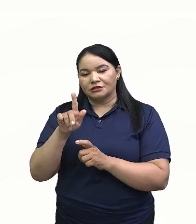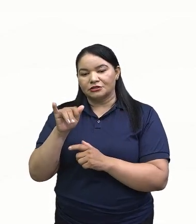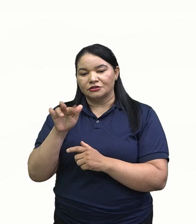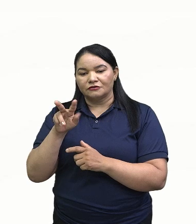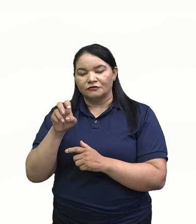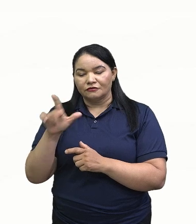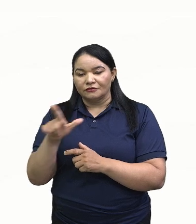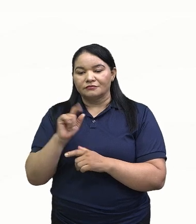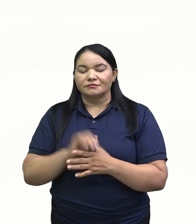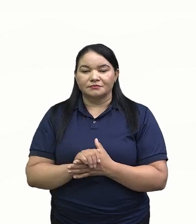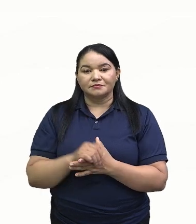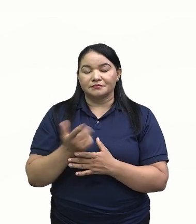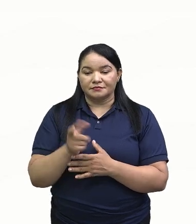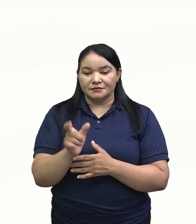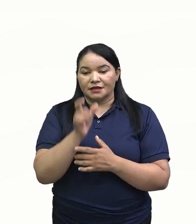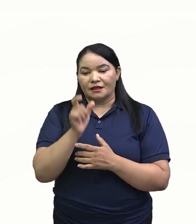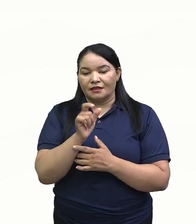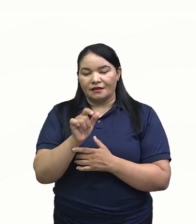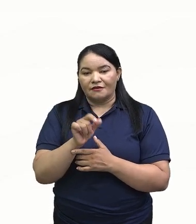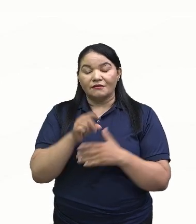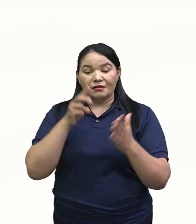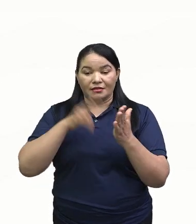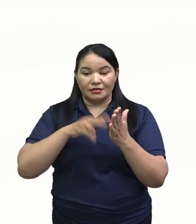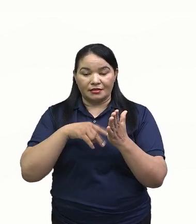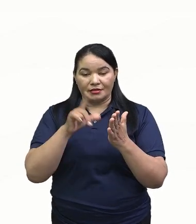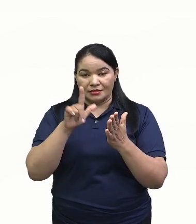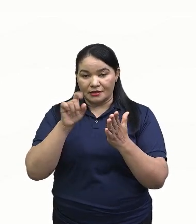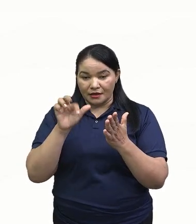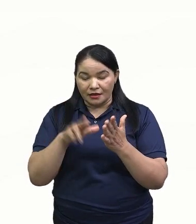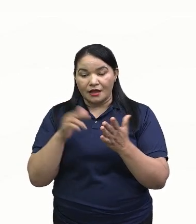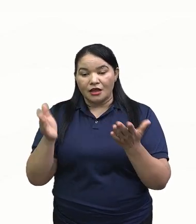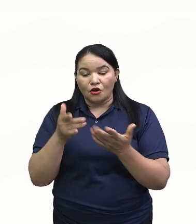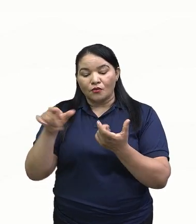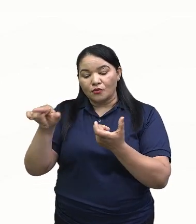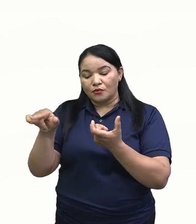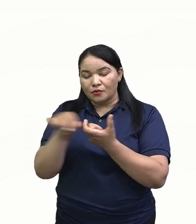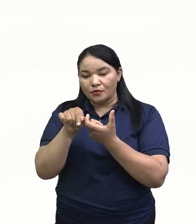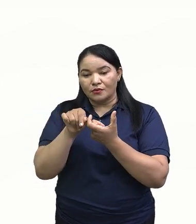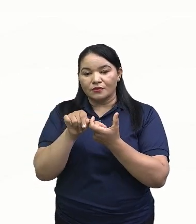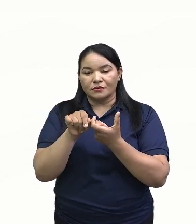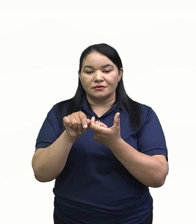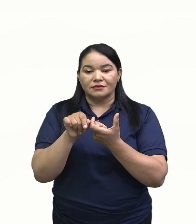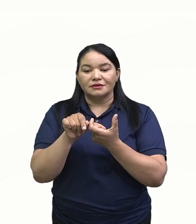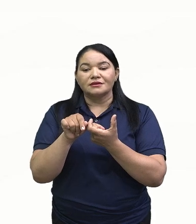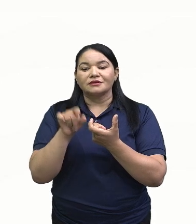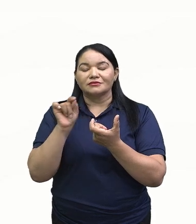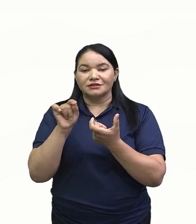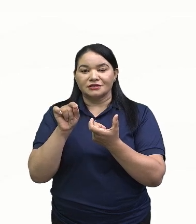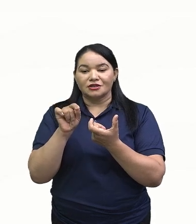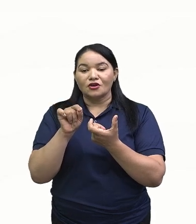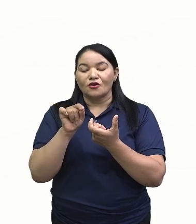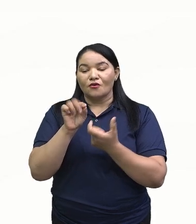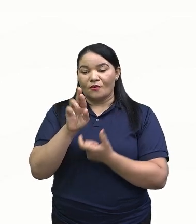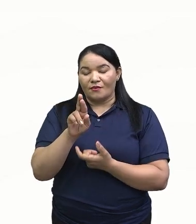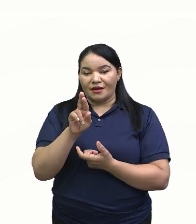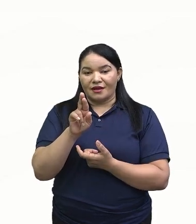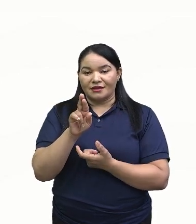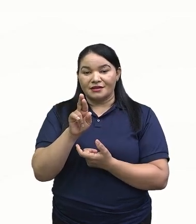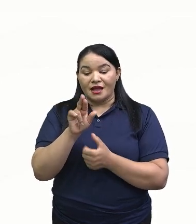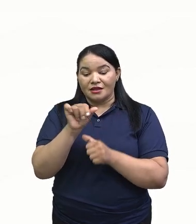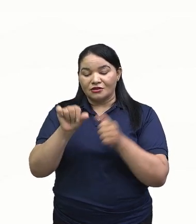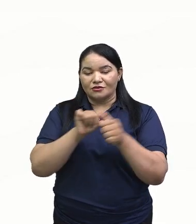a palavra é ler, né? E aí, aqui no legível, o R se transforma em